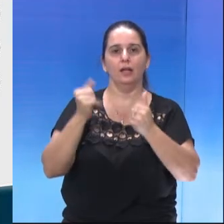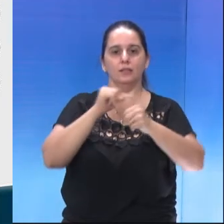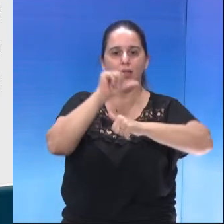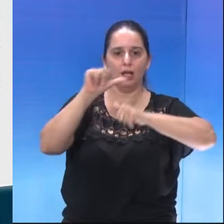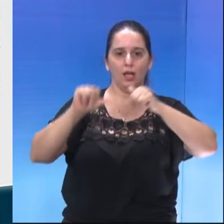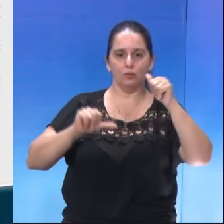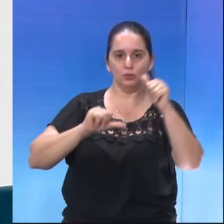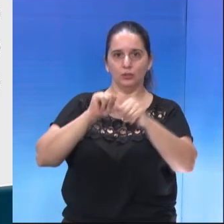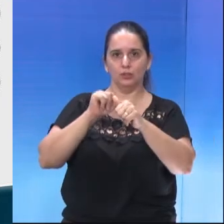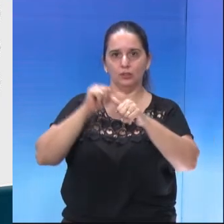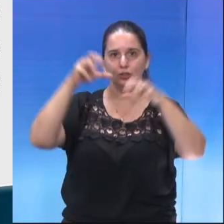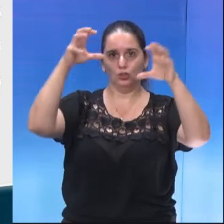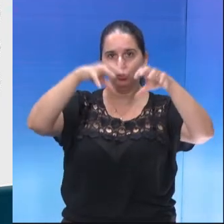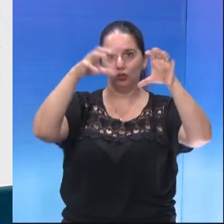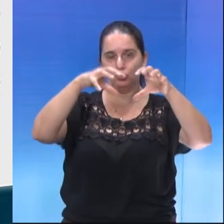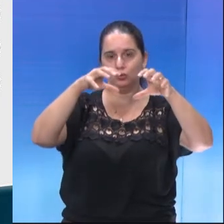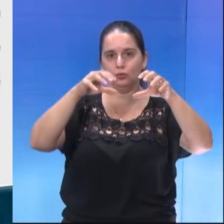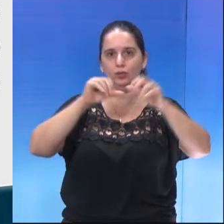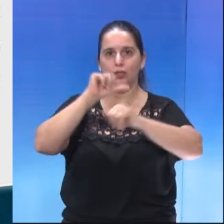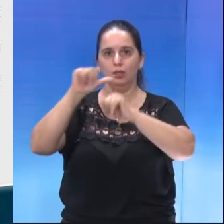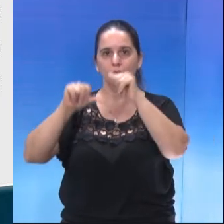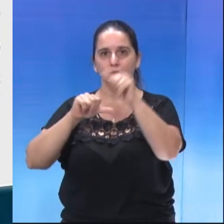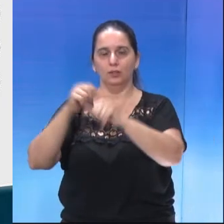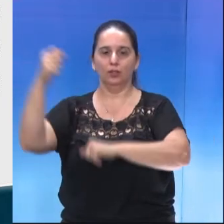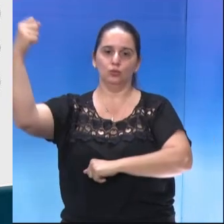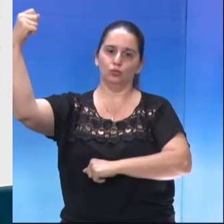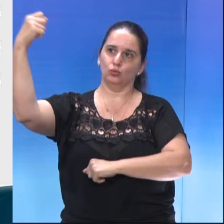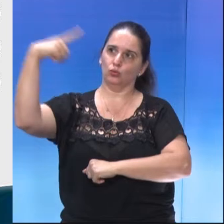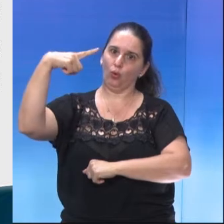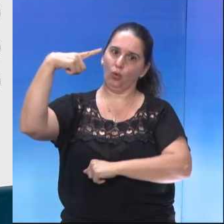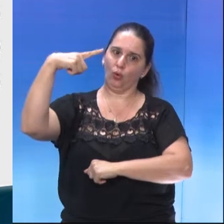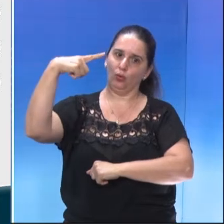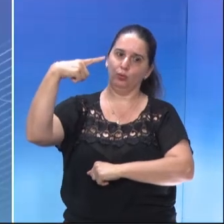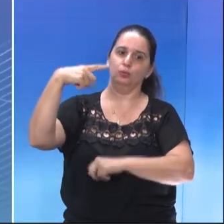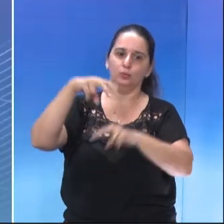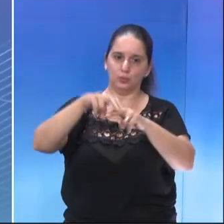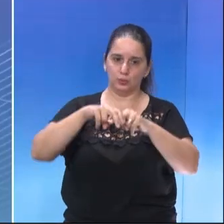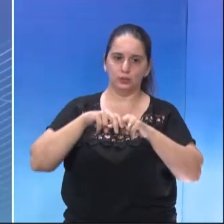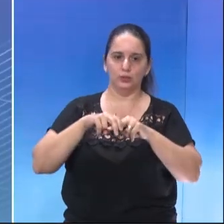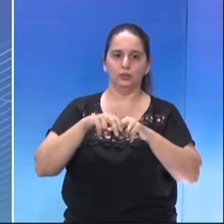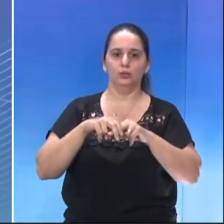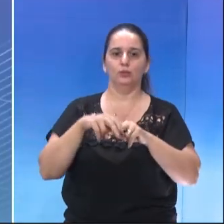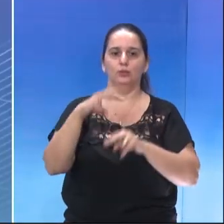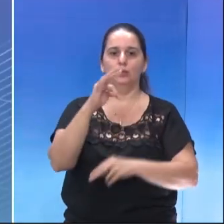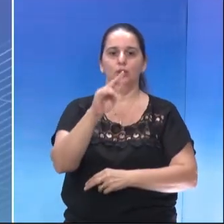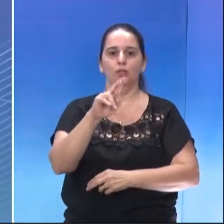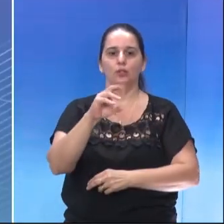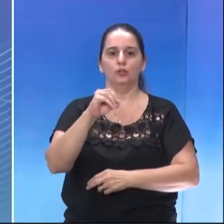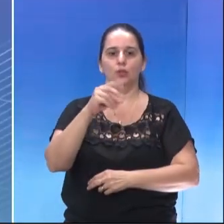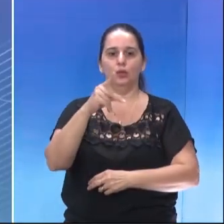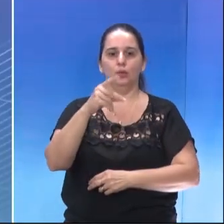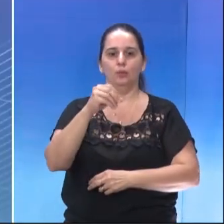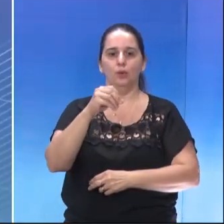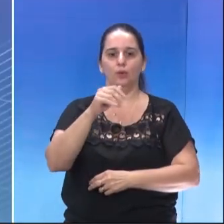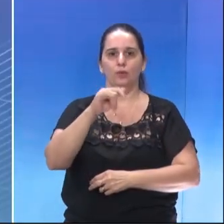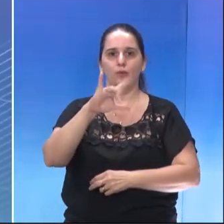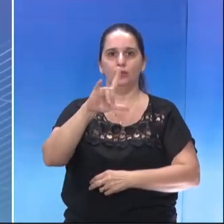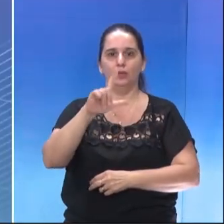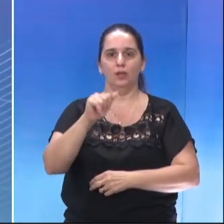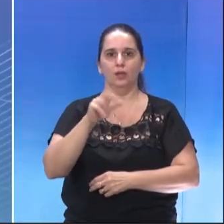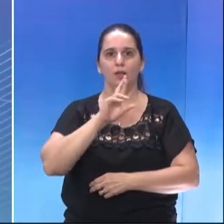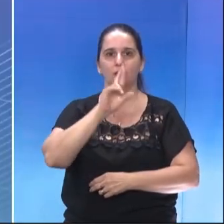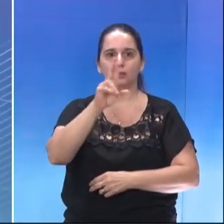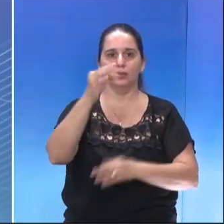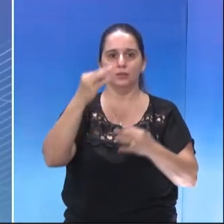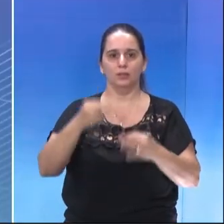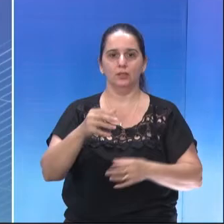estação seca e a chuvosa, e ela é chamada de topófila, por isso a alternativa correta é a letra A. Ok, pessoal?